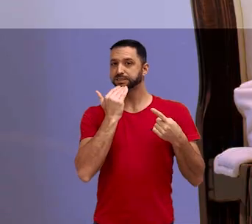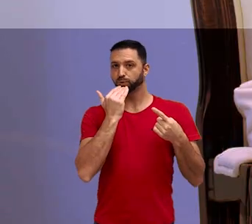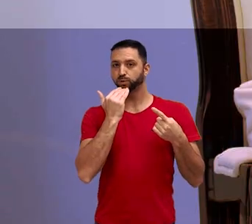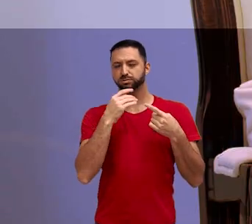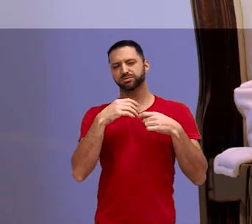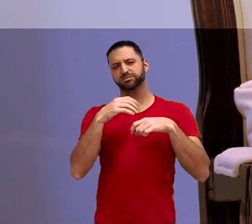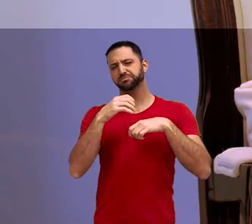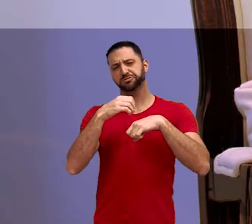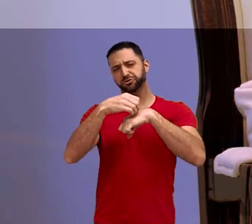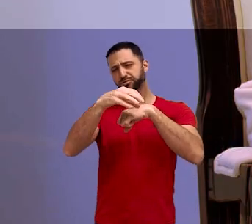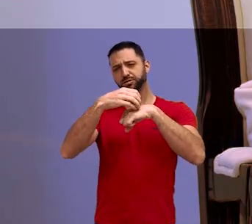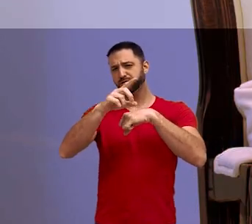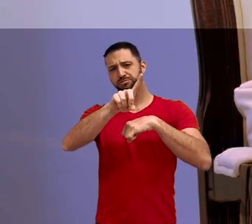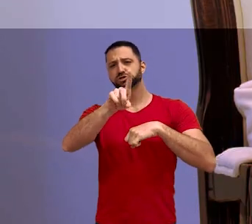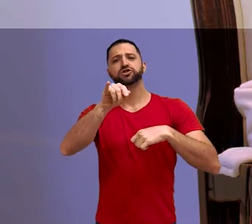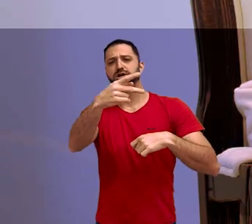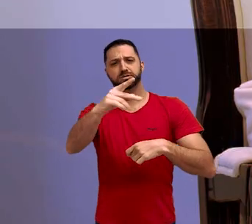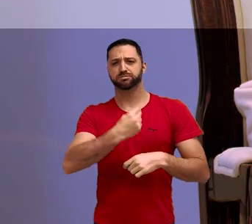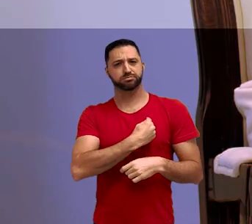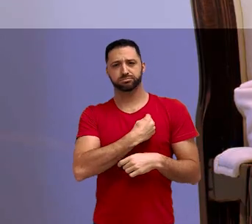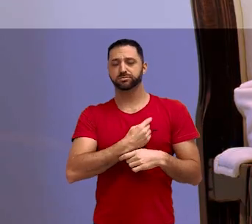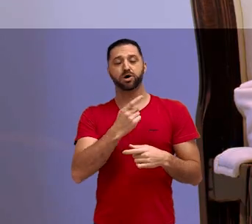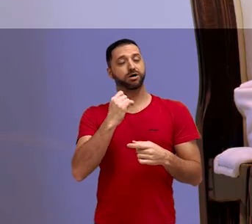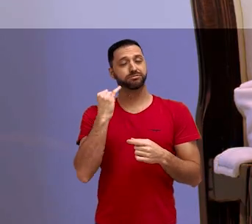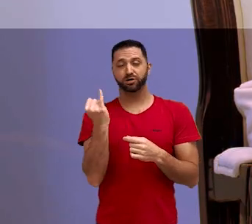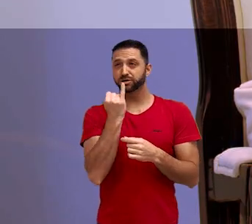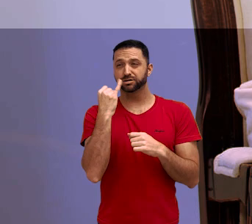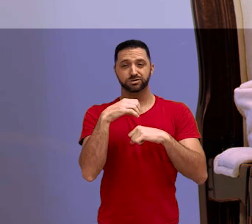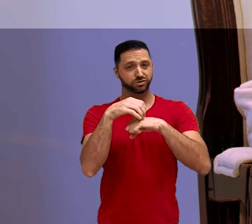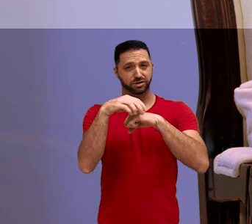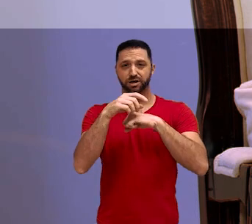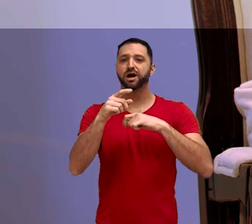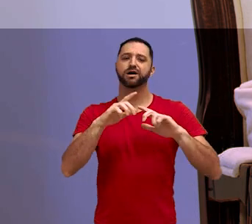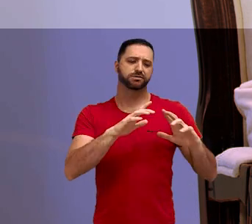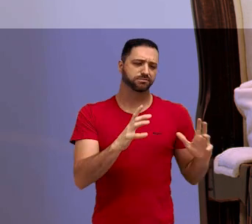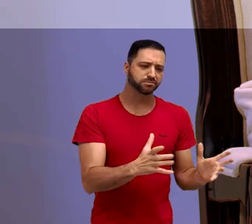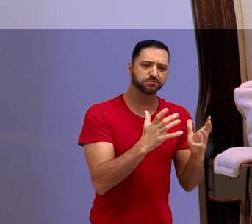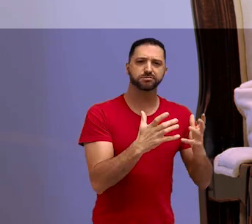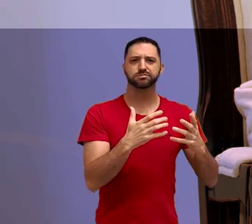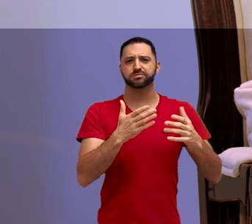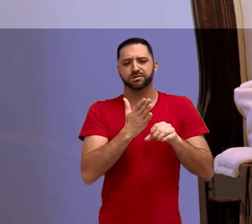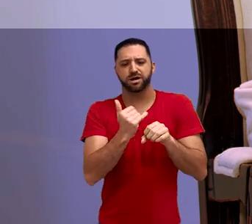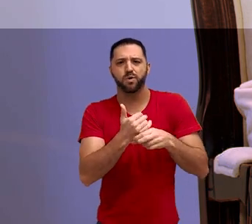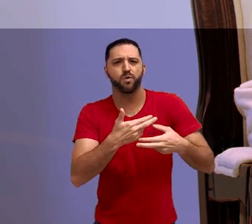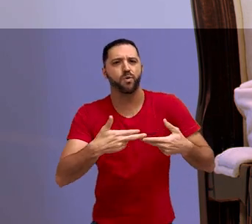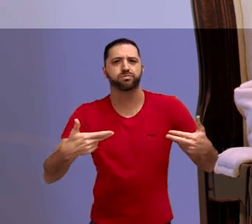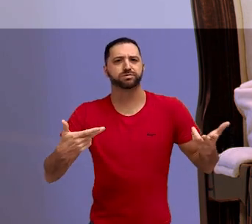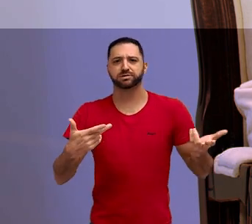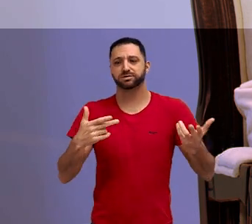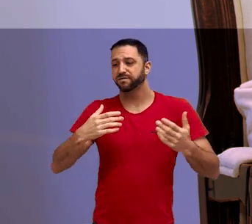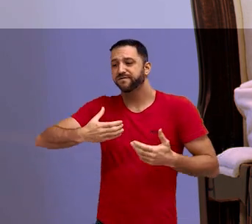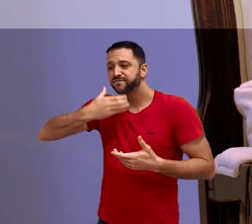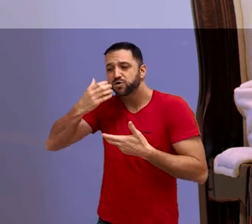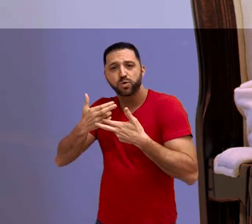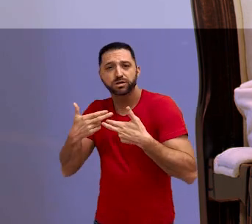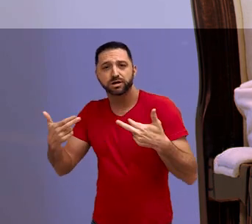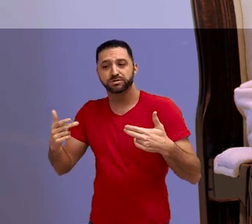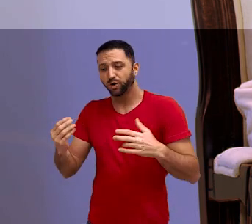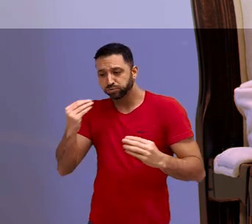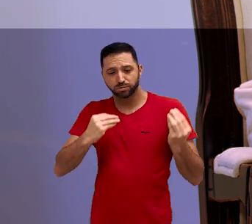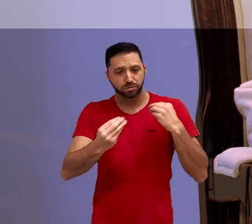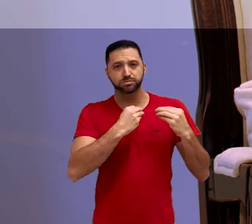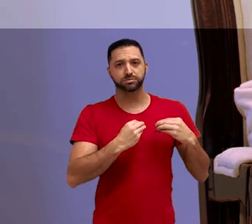Então vamos lá, primeiro alimentação, algumas coisas bem práticas do dia a dia. Invista muito em verduras, legumes